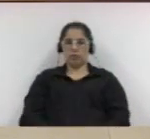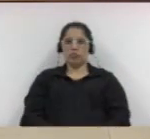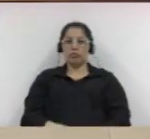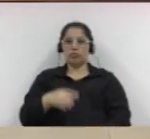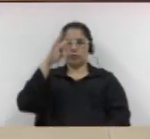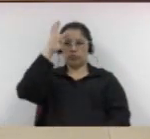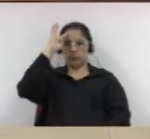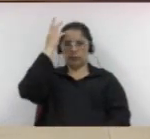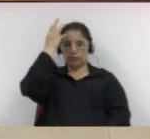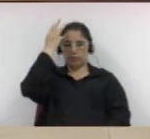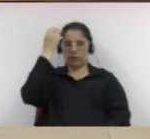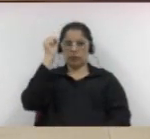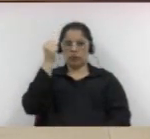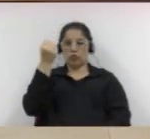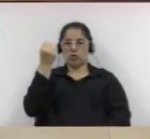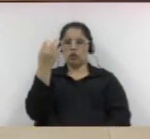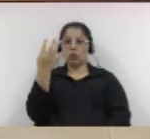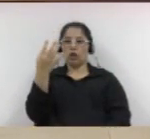Requerimento